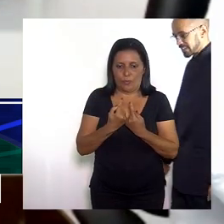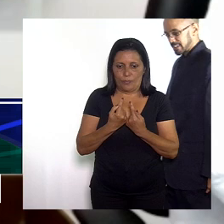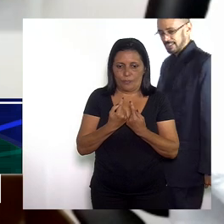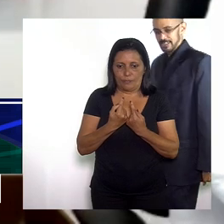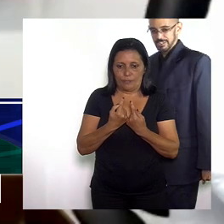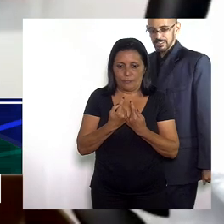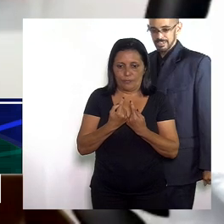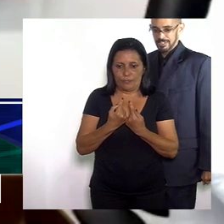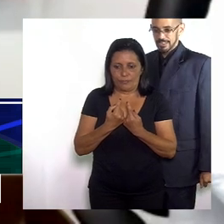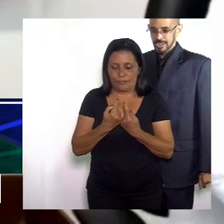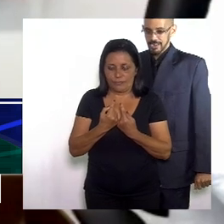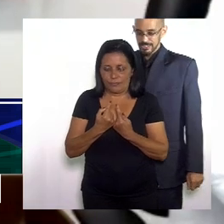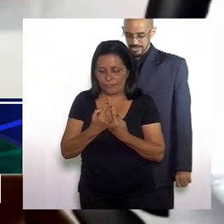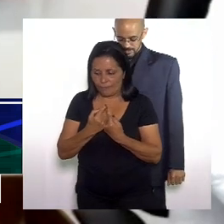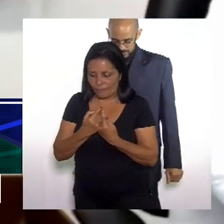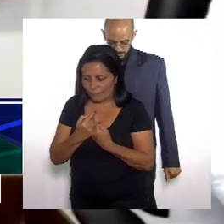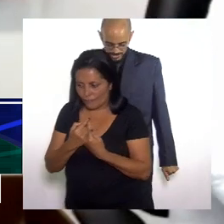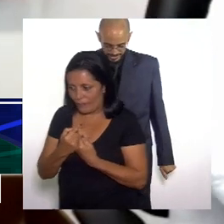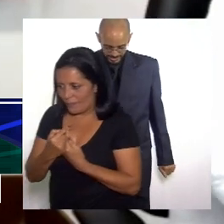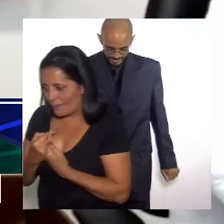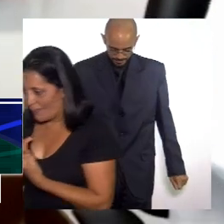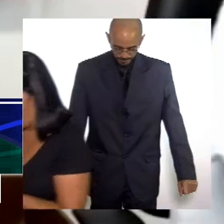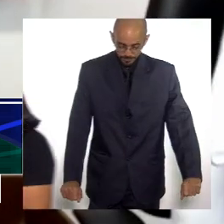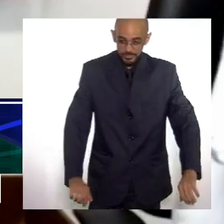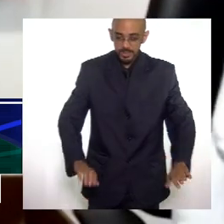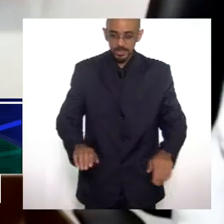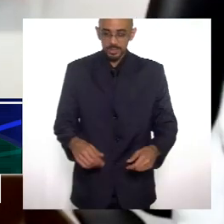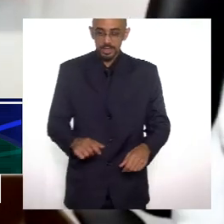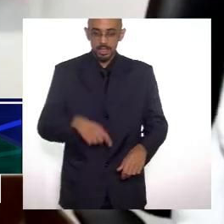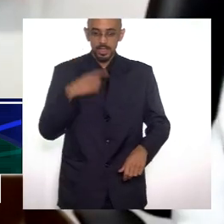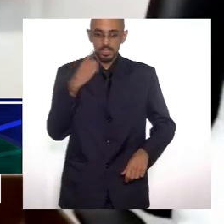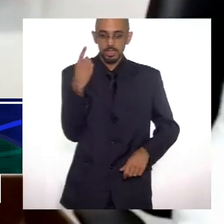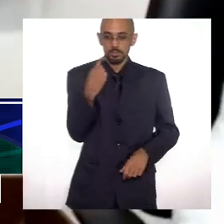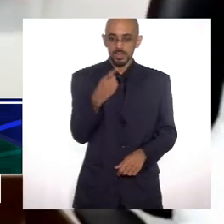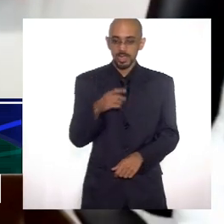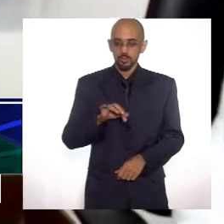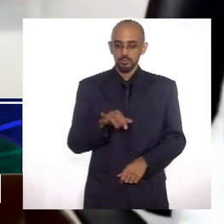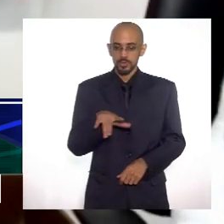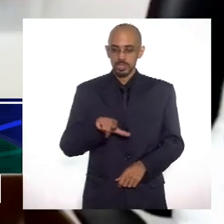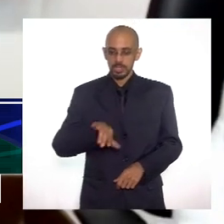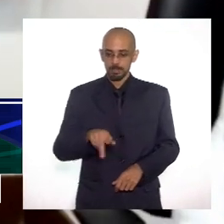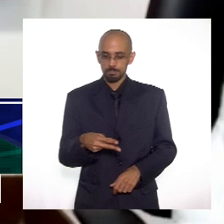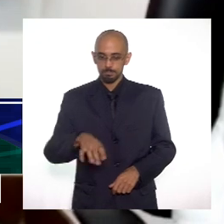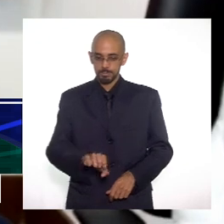votado. Sim. Deputado Felipe Poubel.